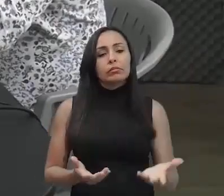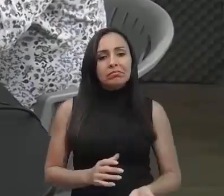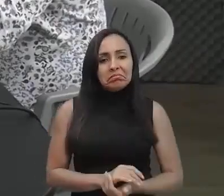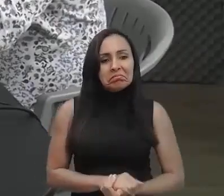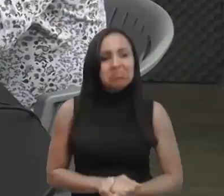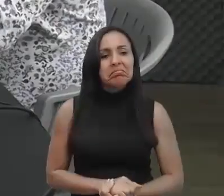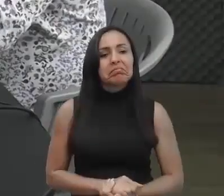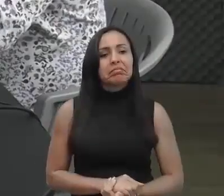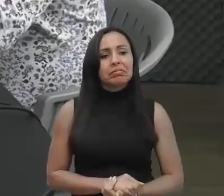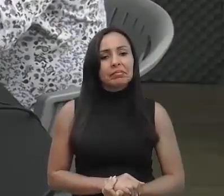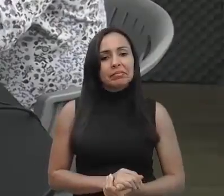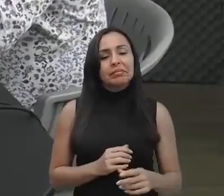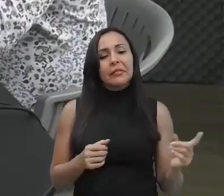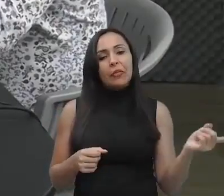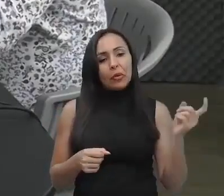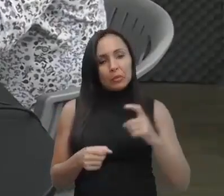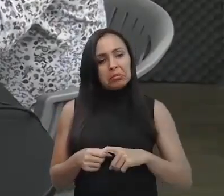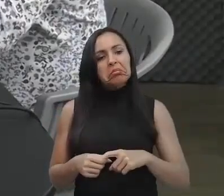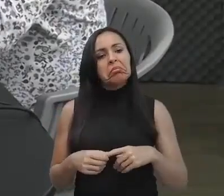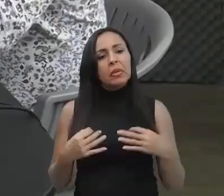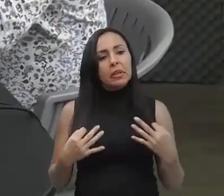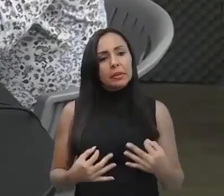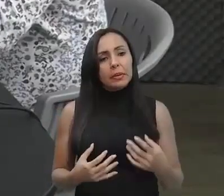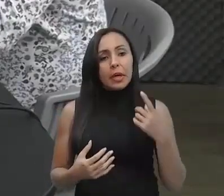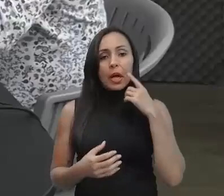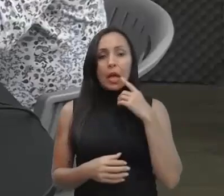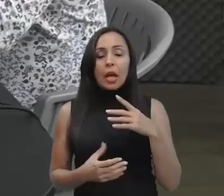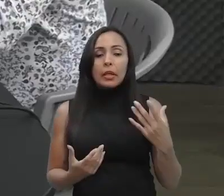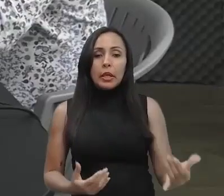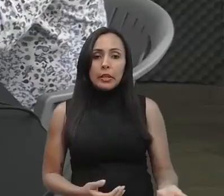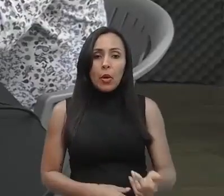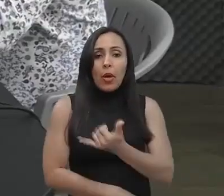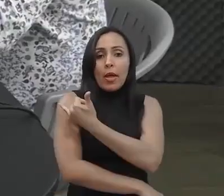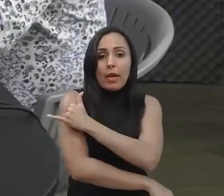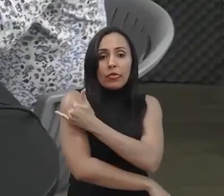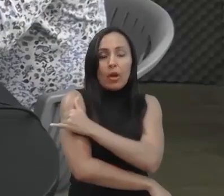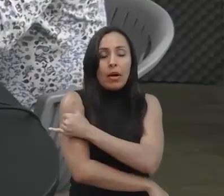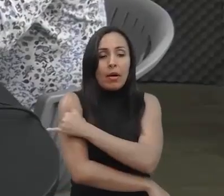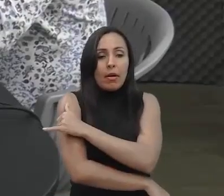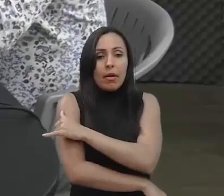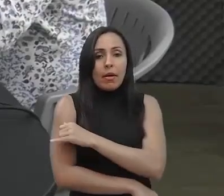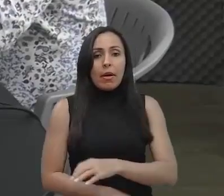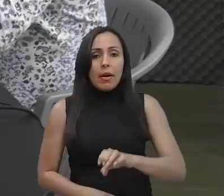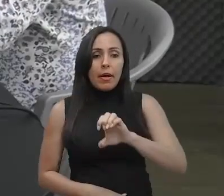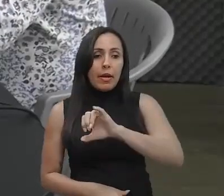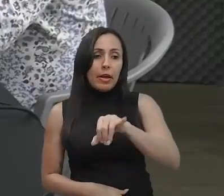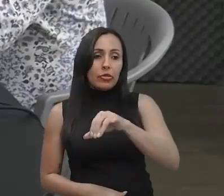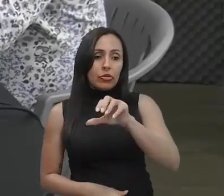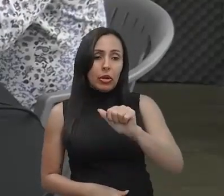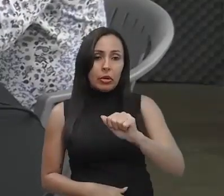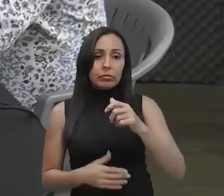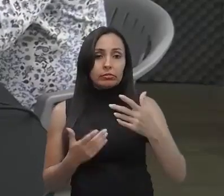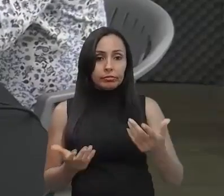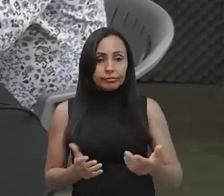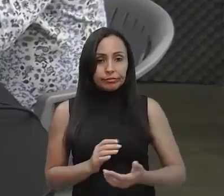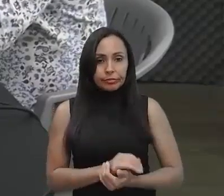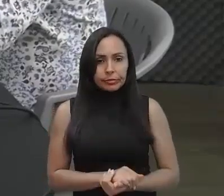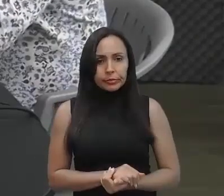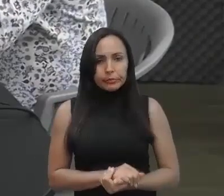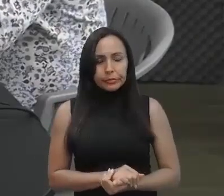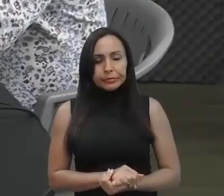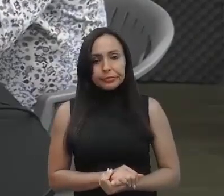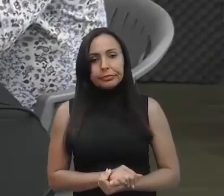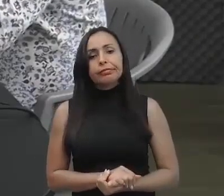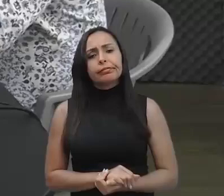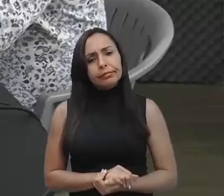agora que bacana Educação de Jovens e Adultos tu cobriu alguma coisa Kina cobri gig COB muita escola é assim ten